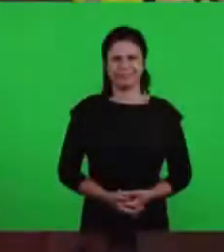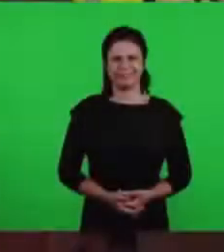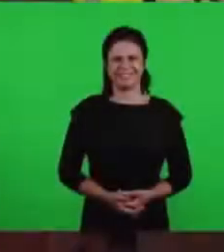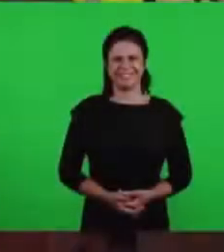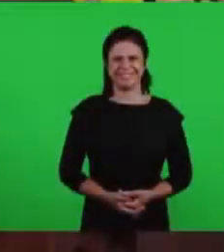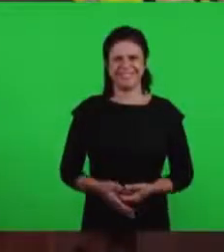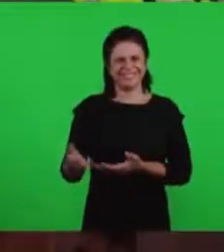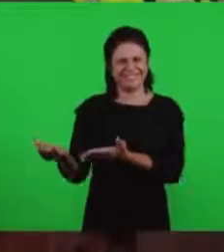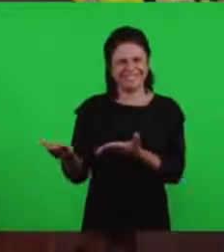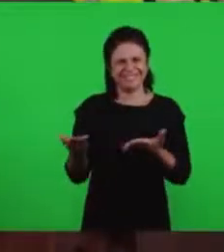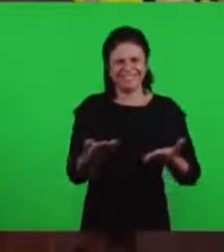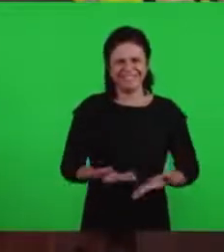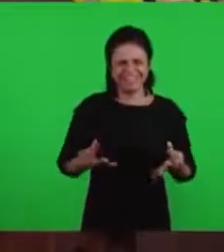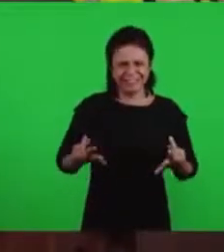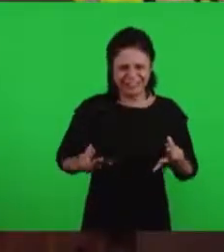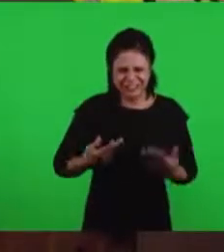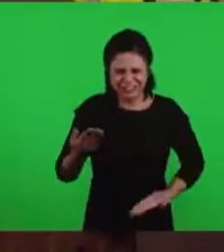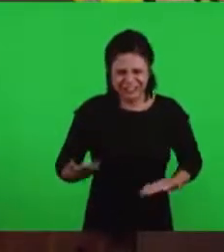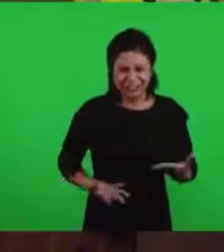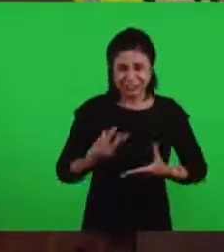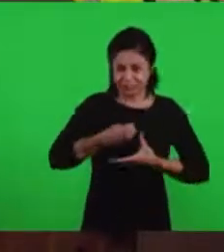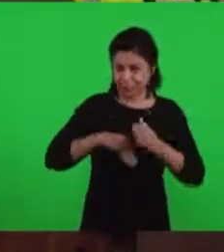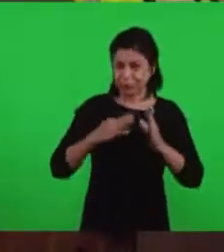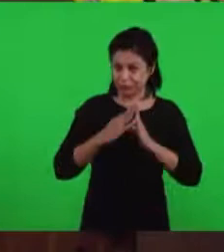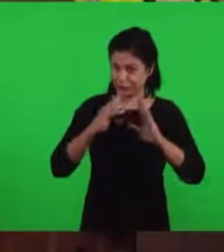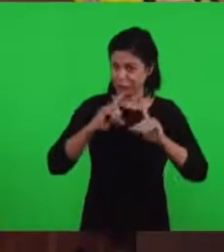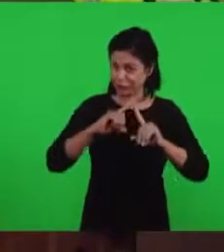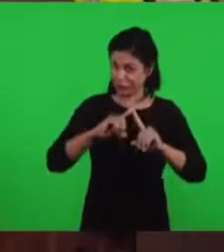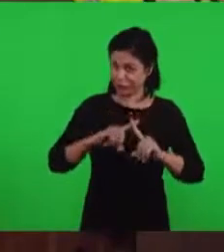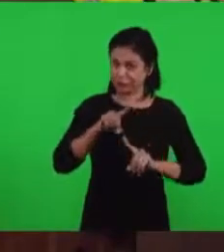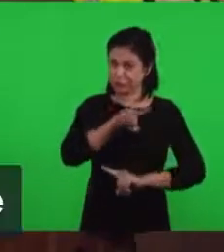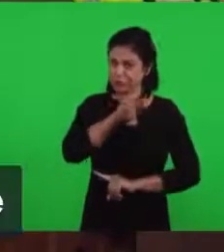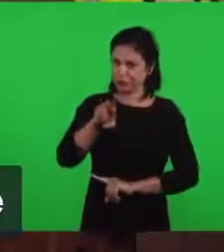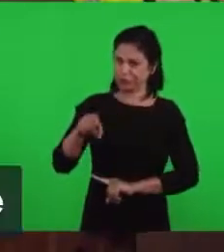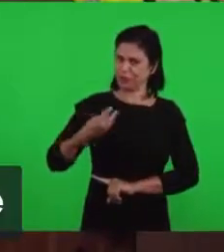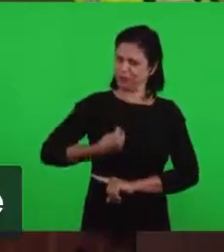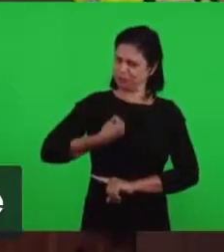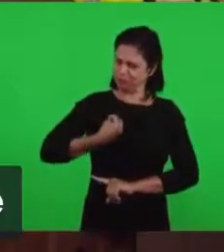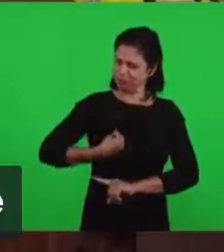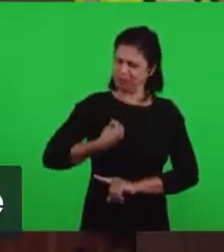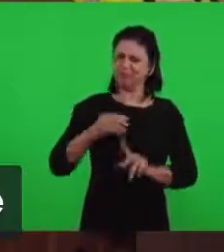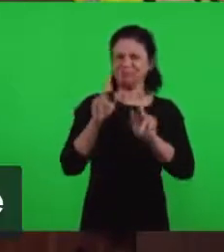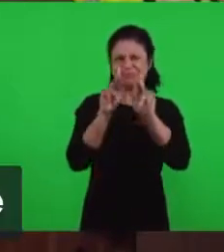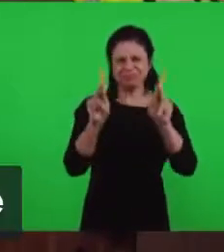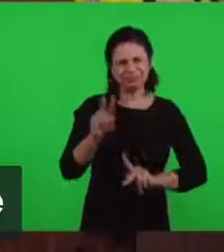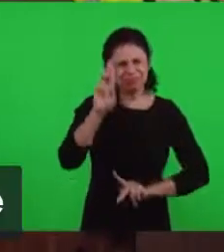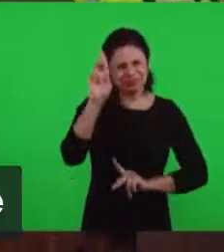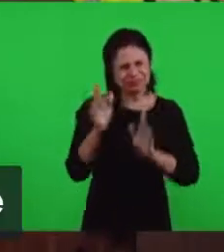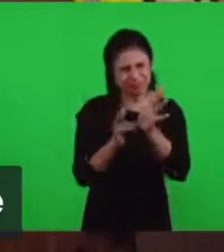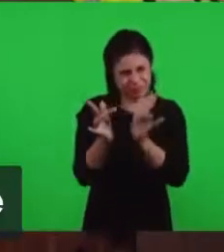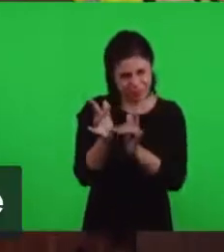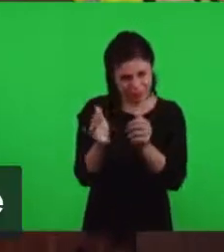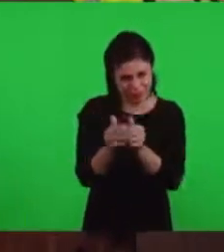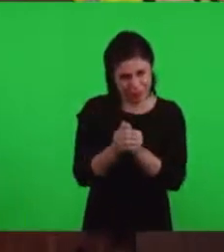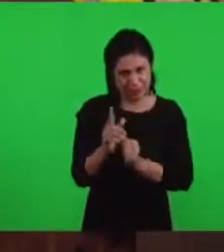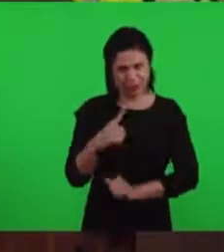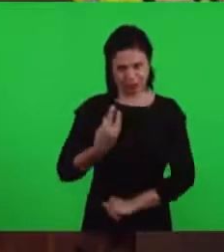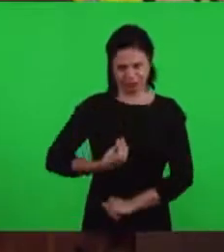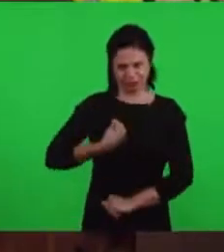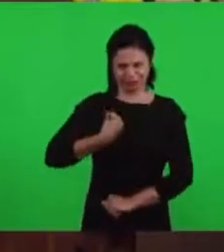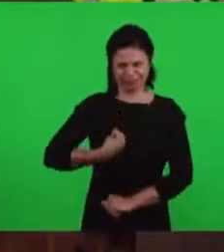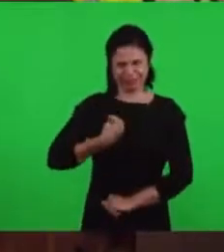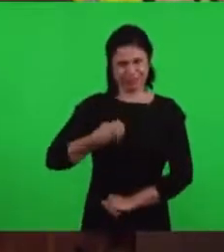nosso primeiro tempo de novas igrejas que estão recebendo essa permissão com a paz do senhor jesus irmão nós estamos aqui para